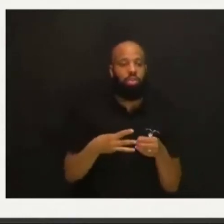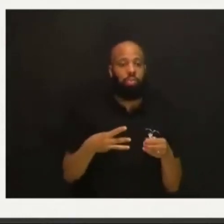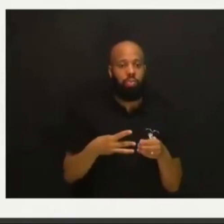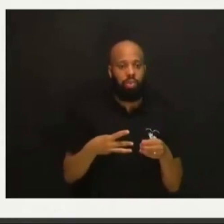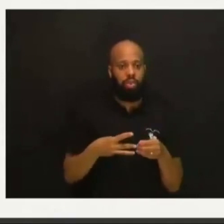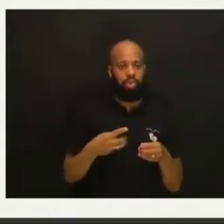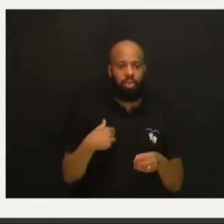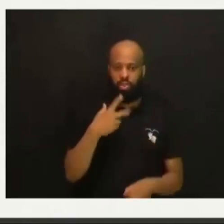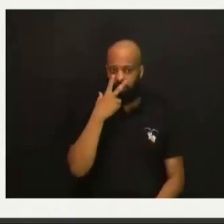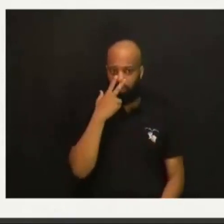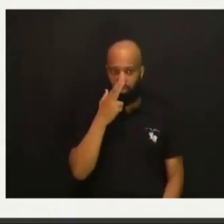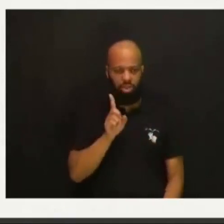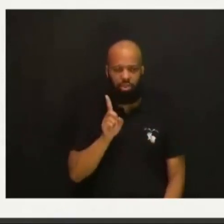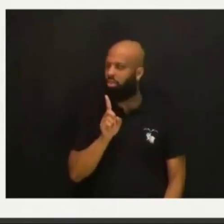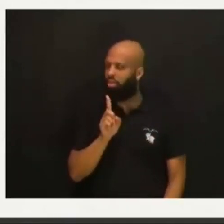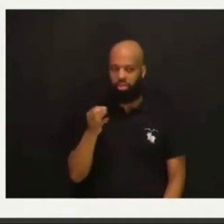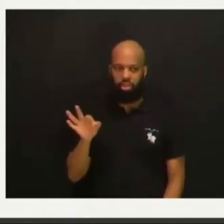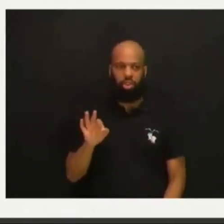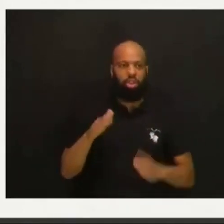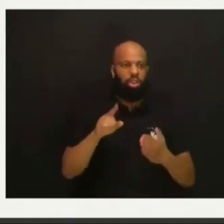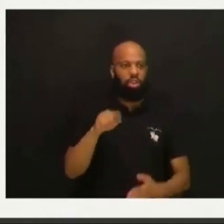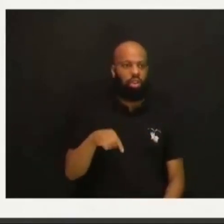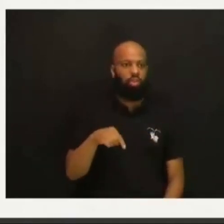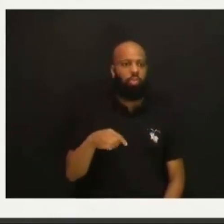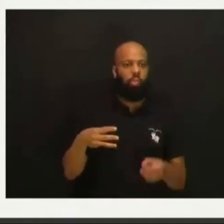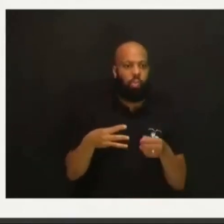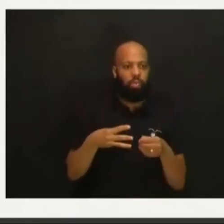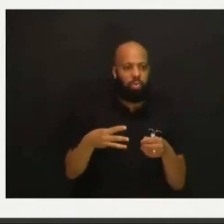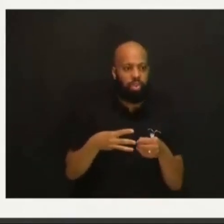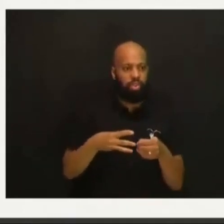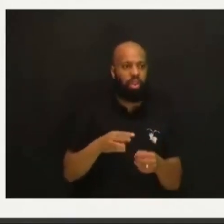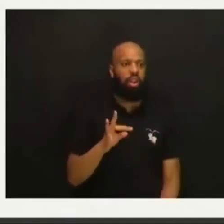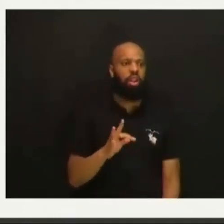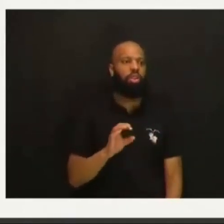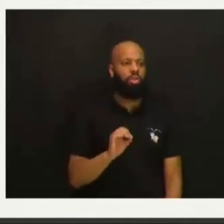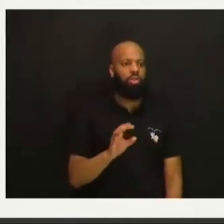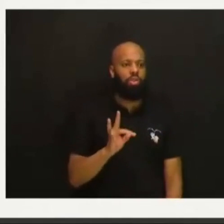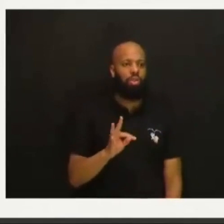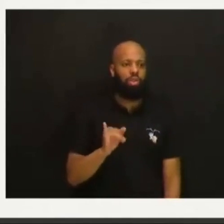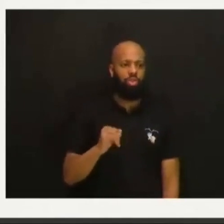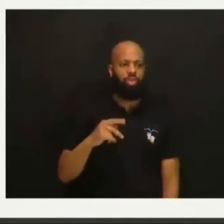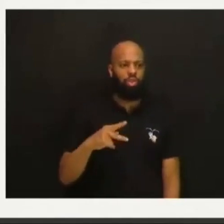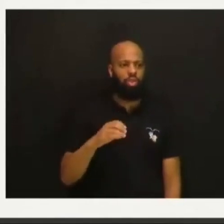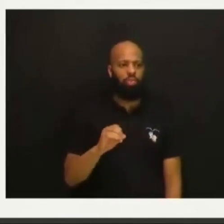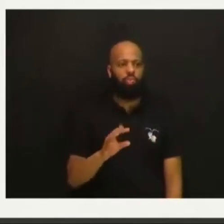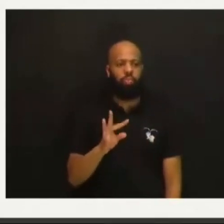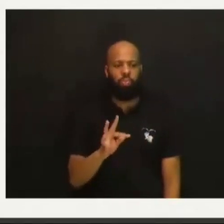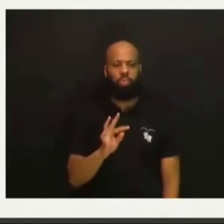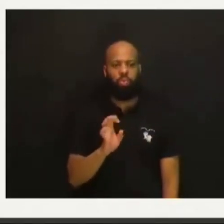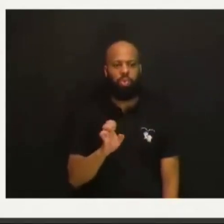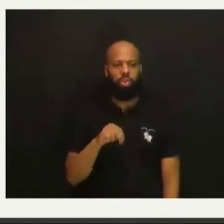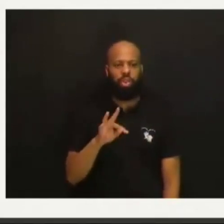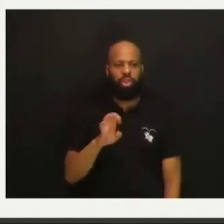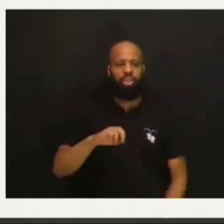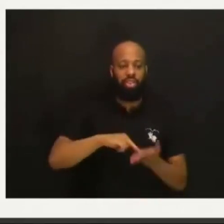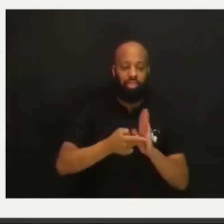acho que lá não vai marcar, é uma célula totipotente, ou seja, uma célula que tem capacidade de se transformar em todas as outras